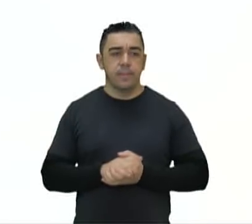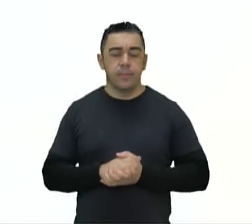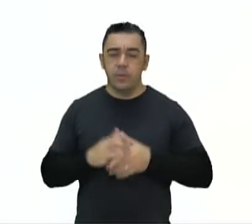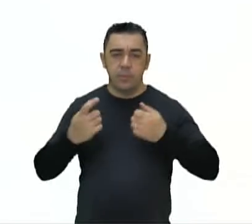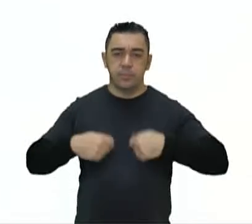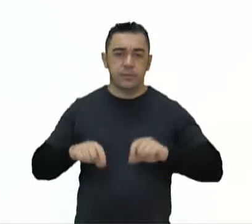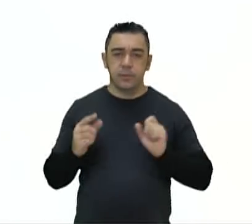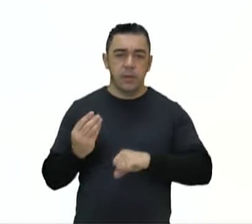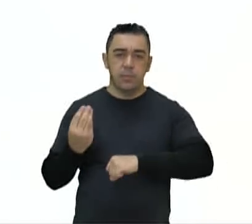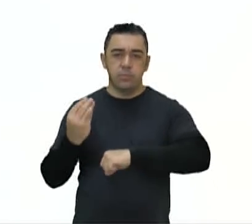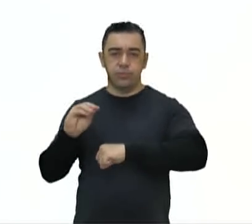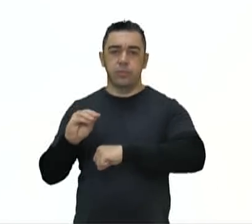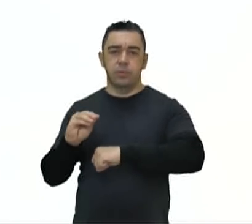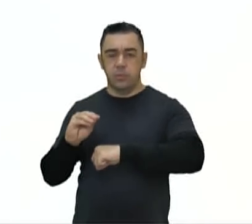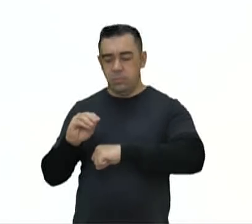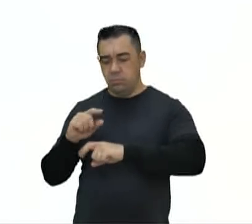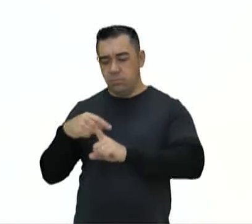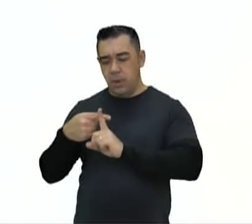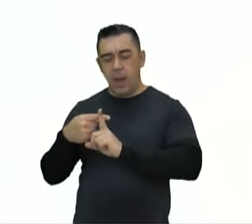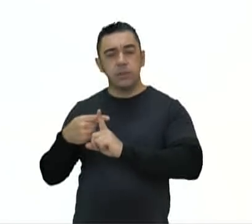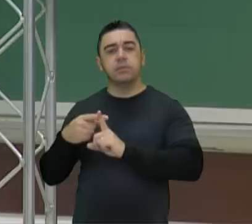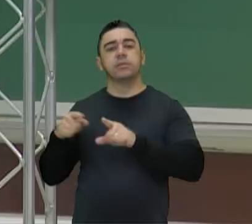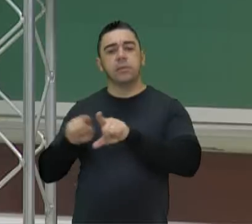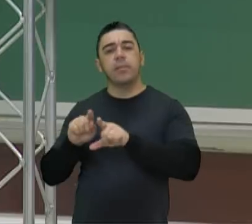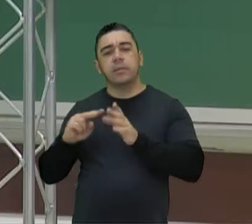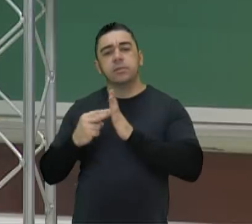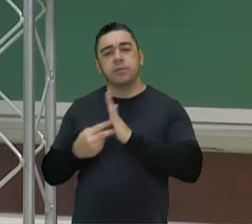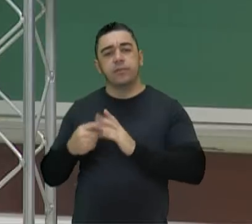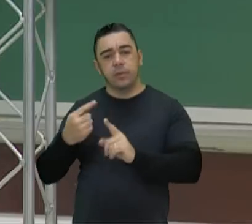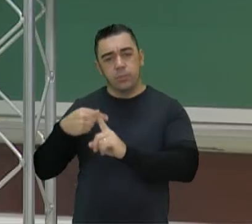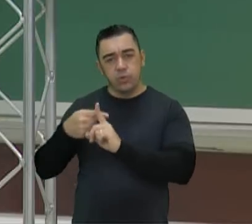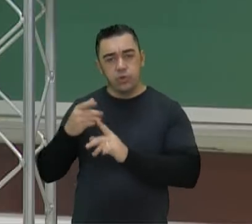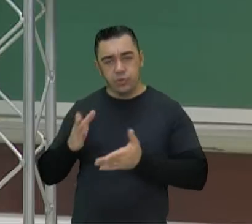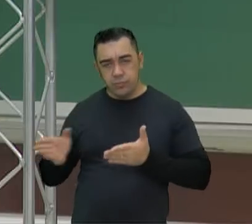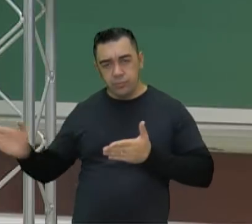o sinal de mais, também é considerado positivo.